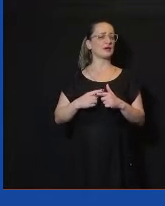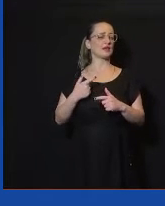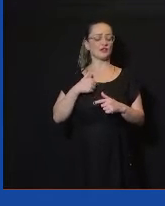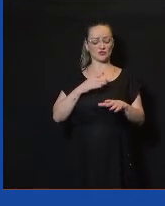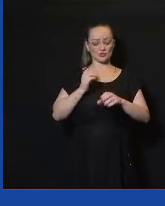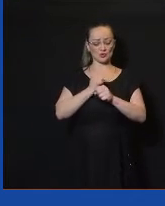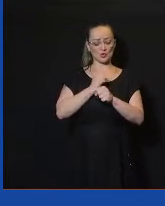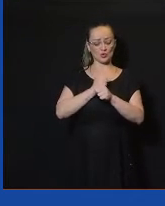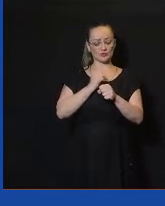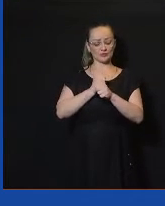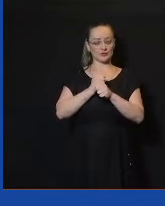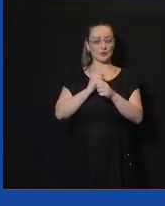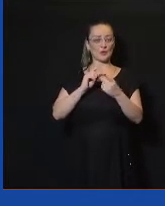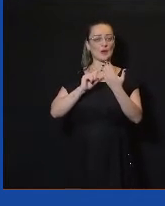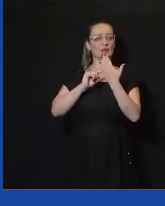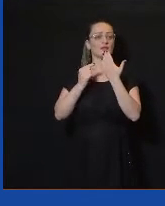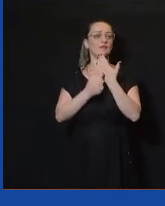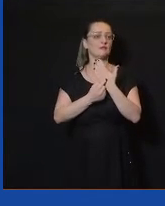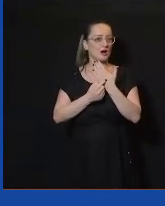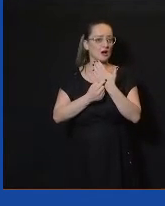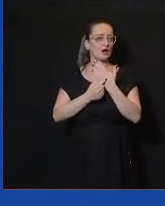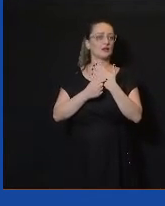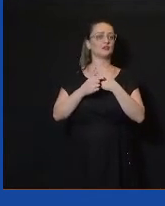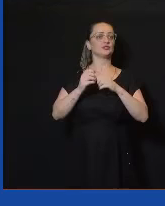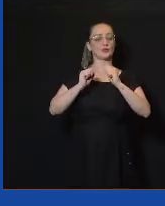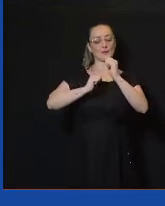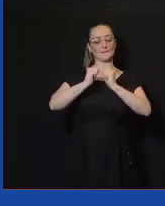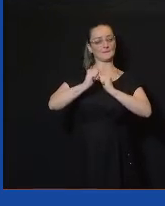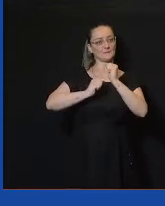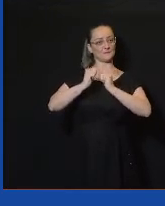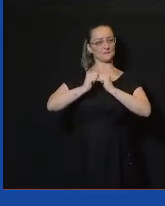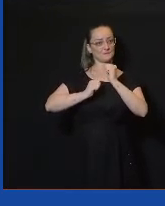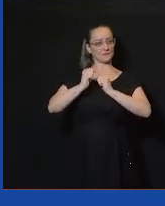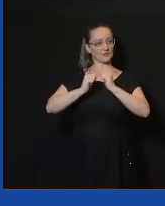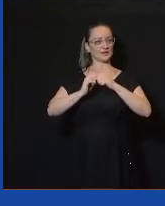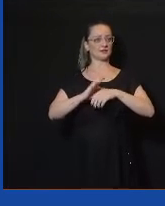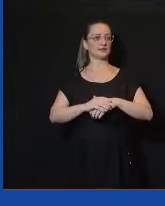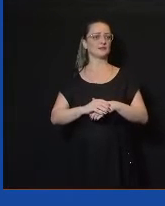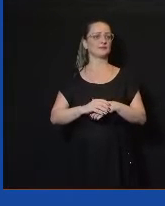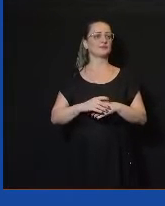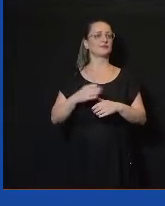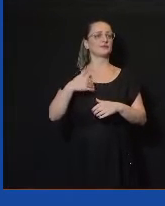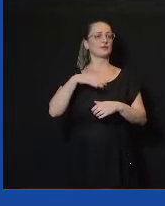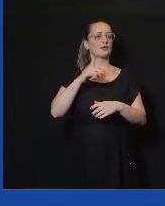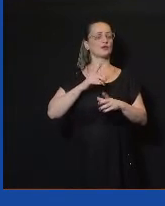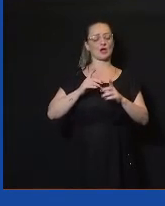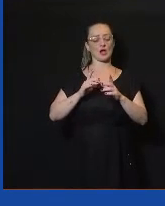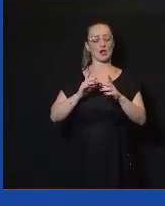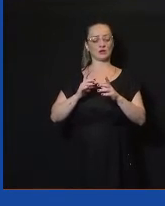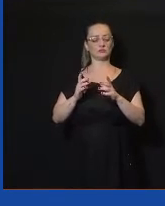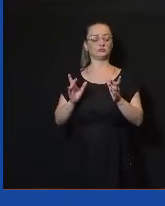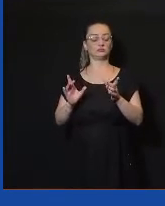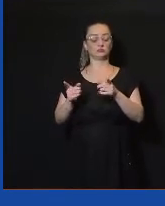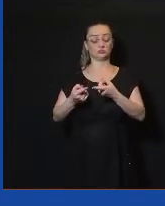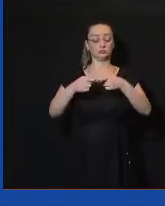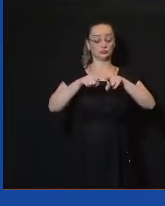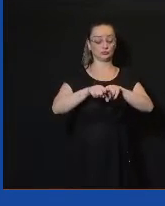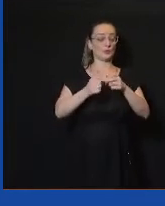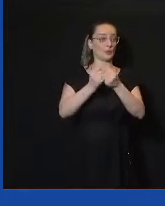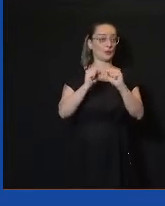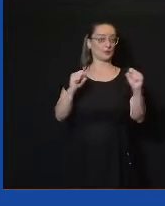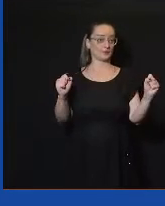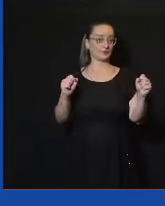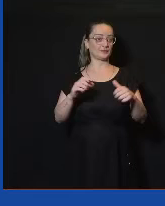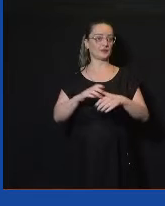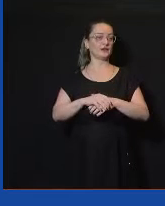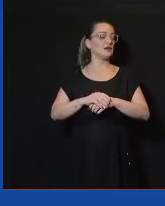grande interface entre empresas que querem doar, que foram atingidas por uma campanha que a gente fez de massa, muito grande, de mobilização, que querem doar em